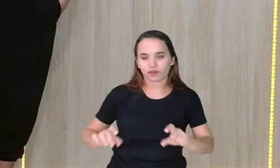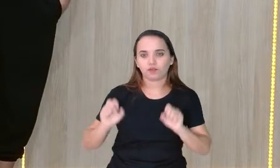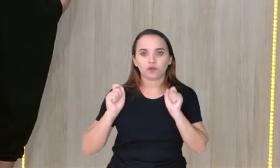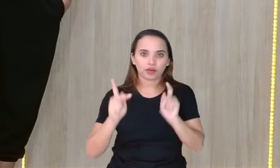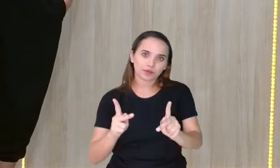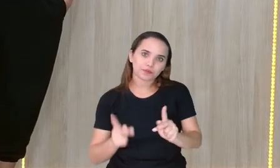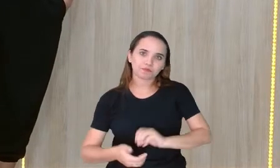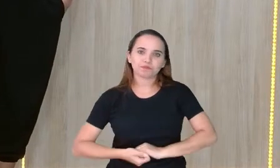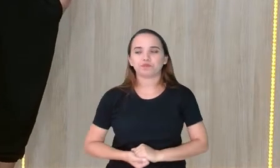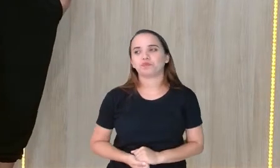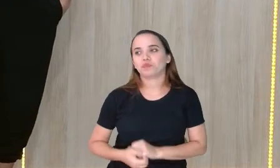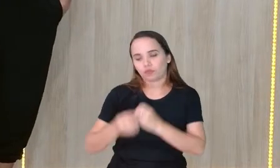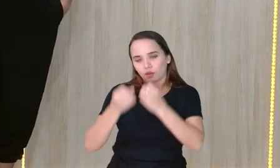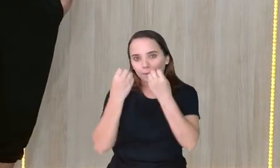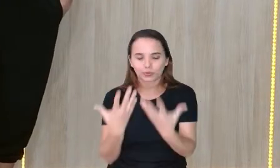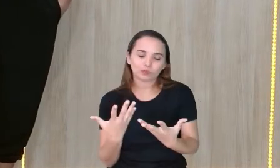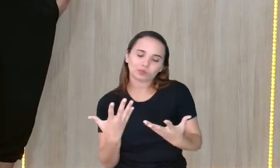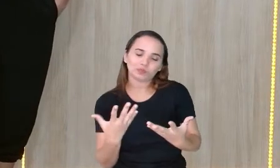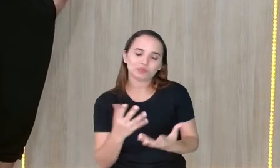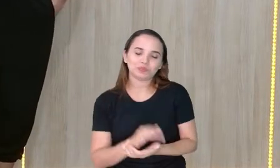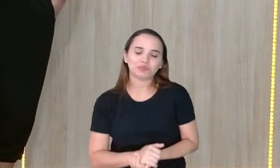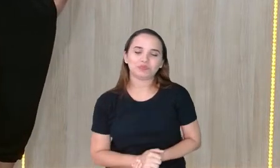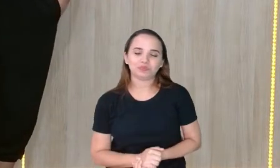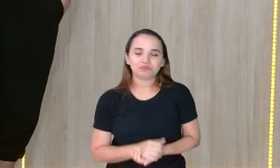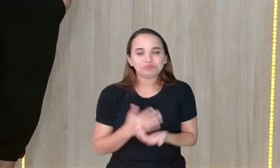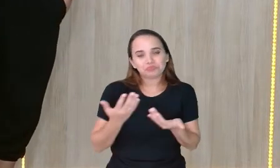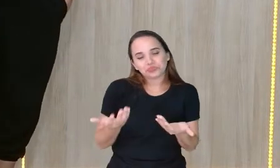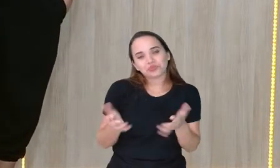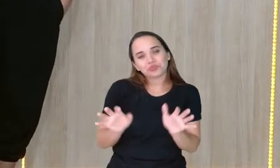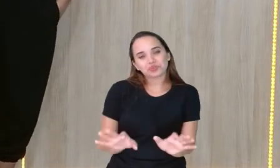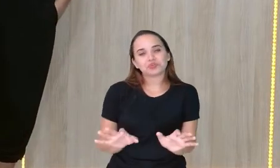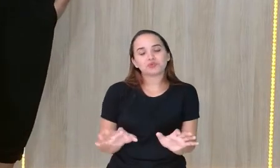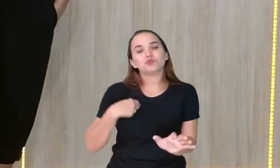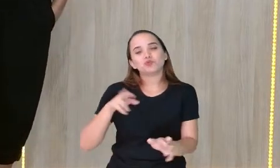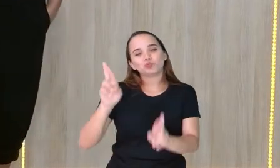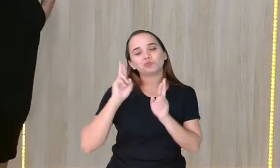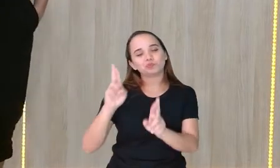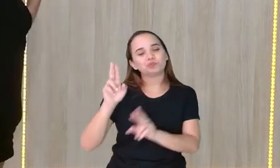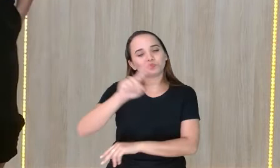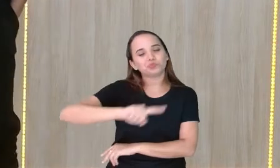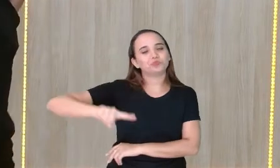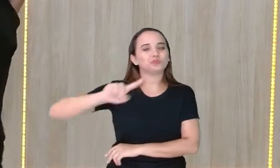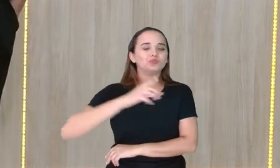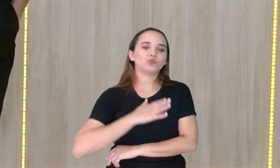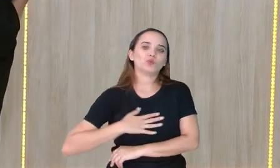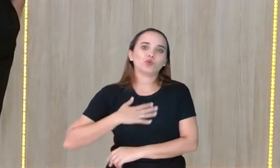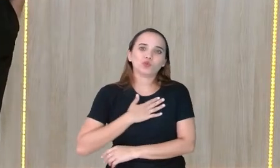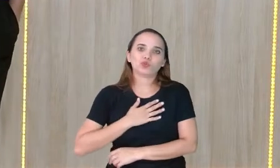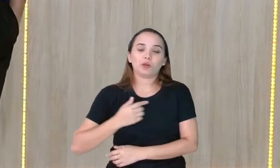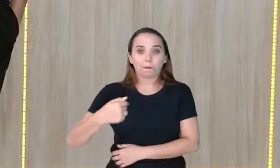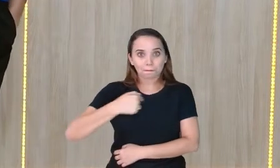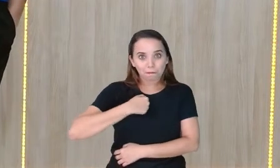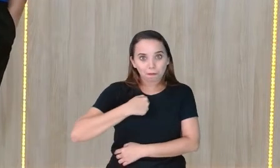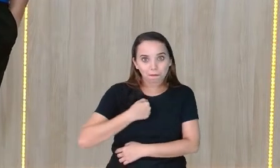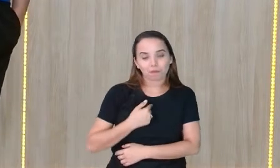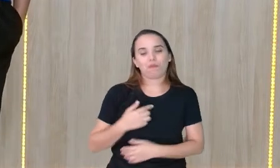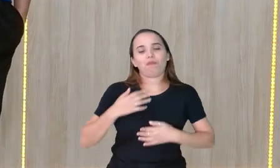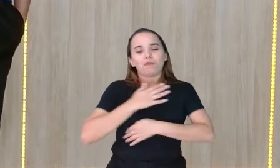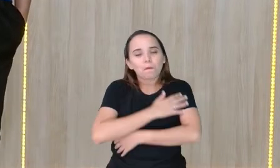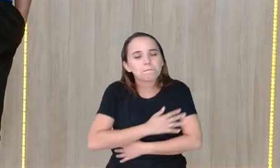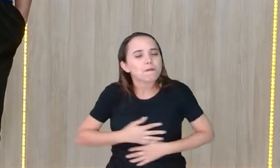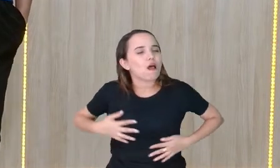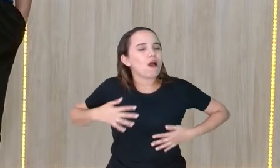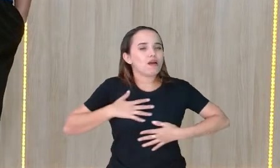né? Preferencialmente bom. E é isso, gente. Eu espero que vocês tenham gostado da aula de hoje. Para mim foi um prazer gigante trazer esse tema